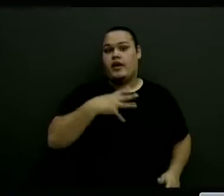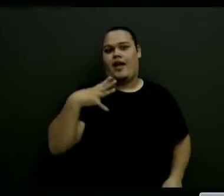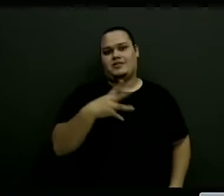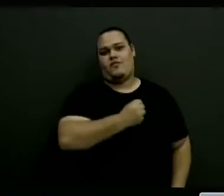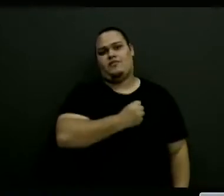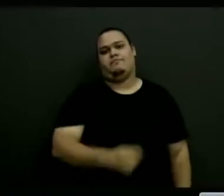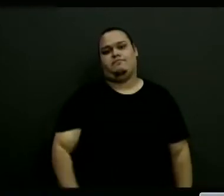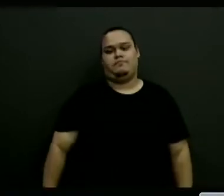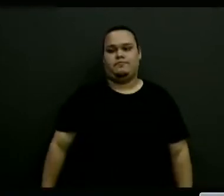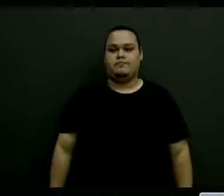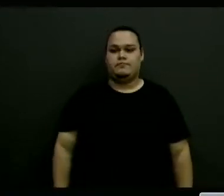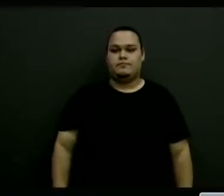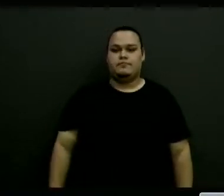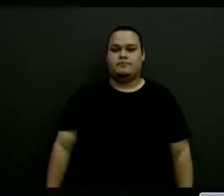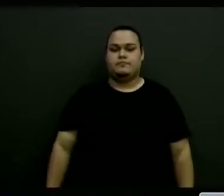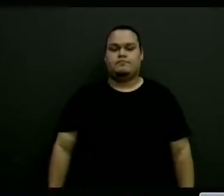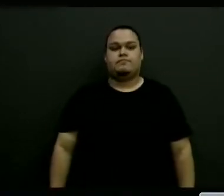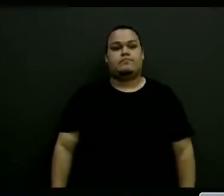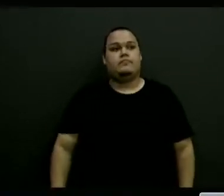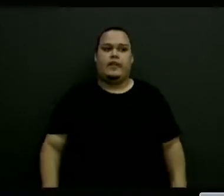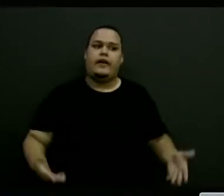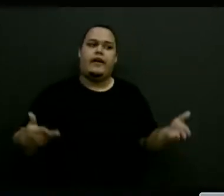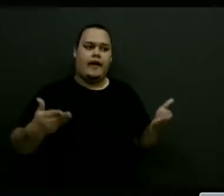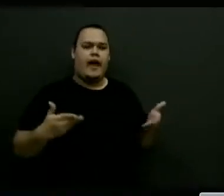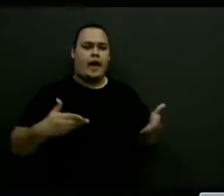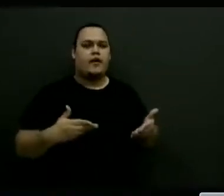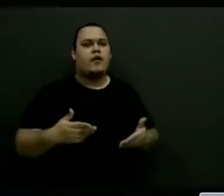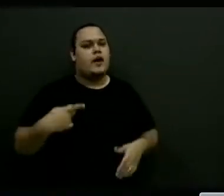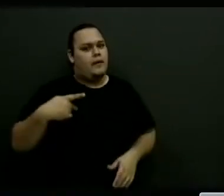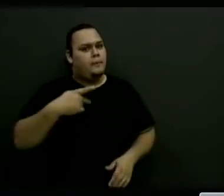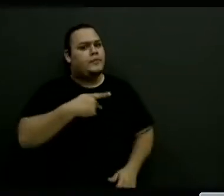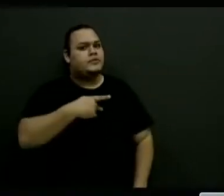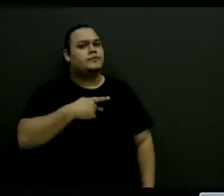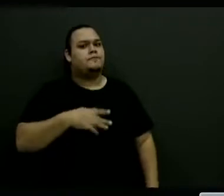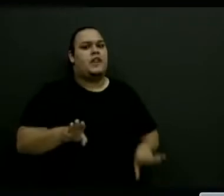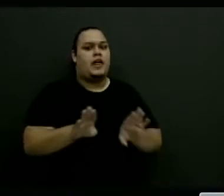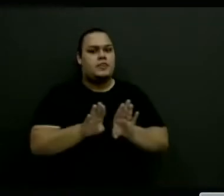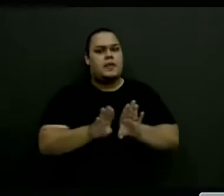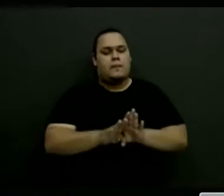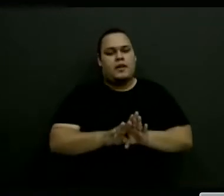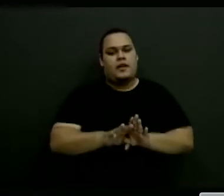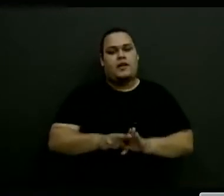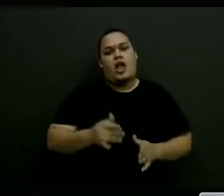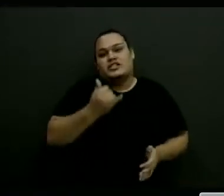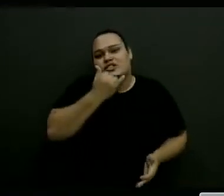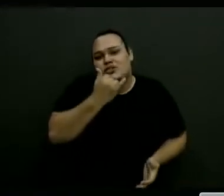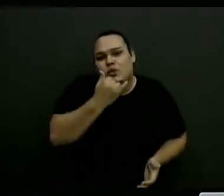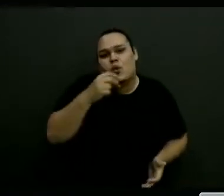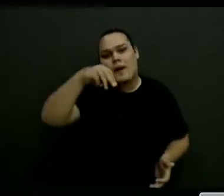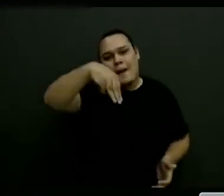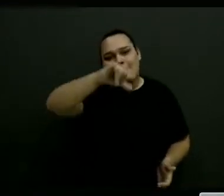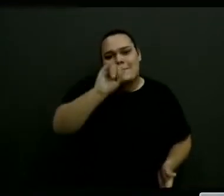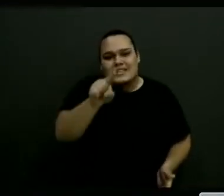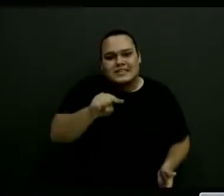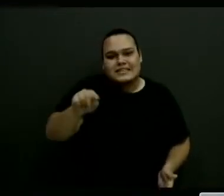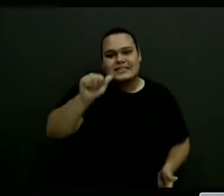É, olha, pastores, e o pastor Misael, desculpa, pastor Misael, que eu não consigo falar muito bem,